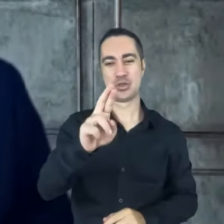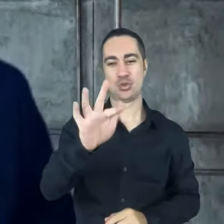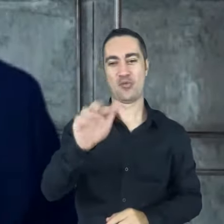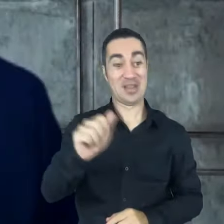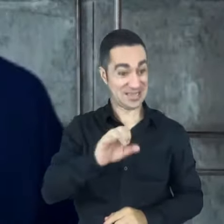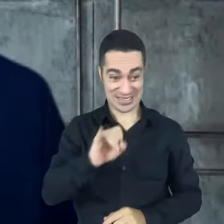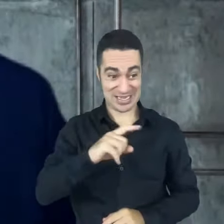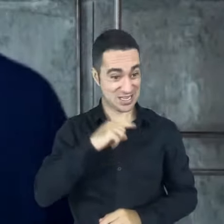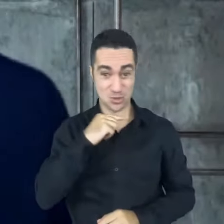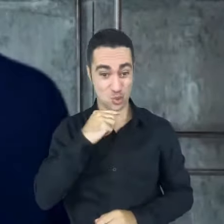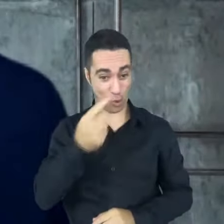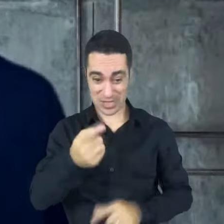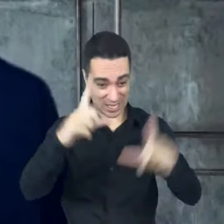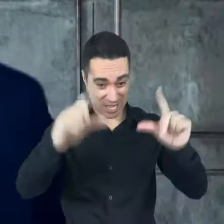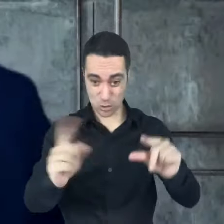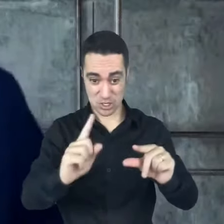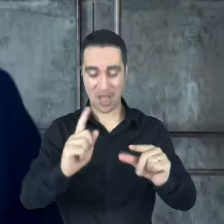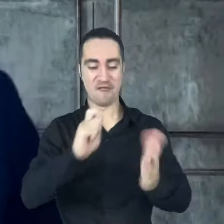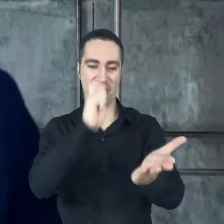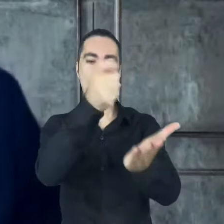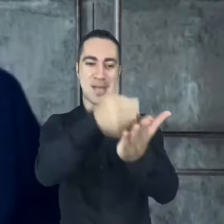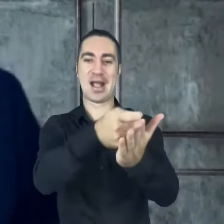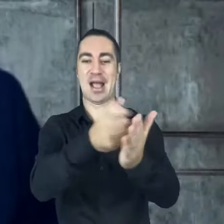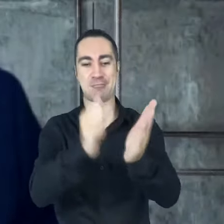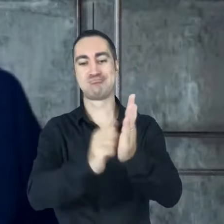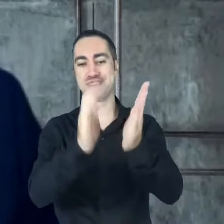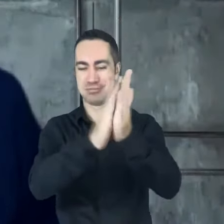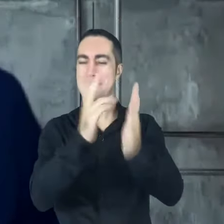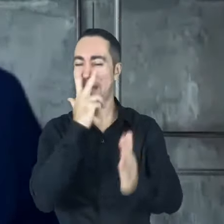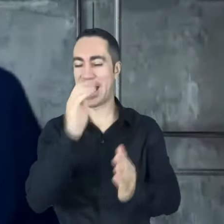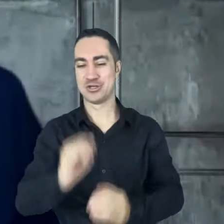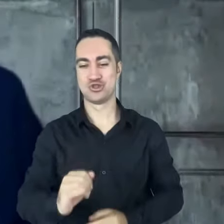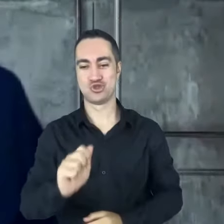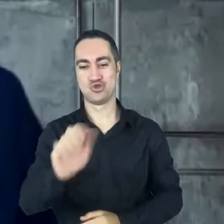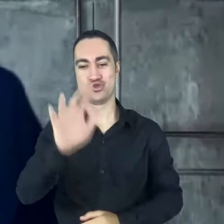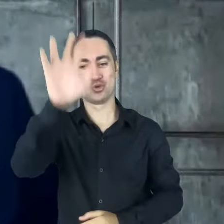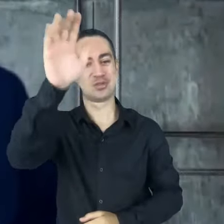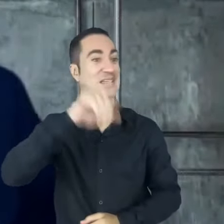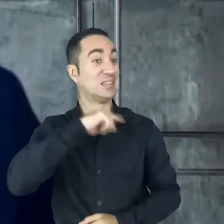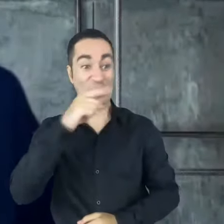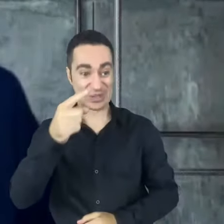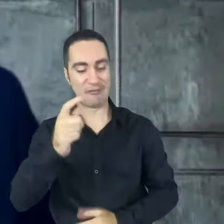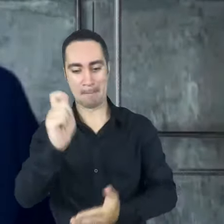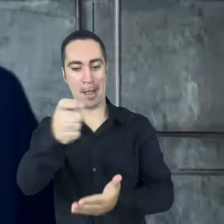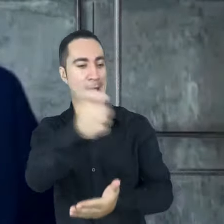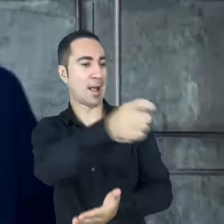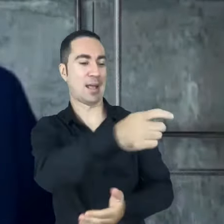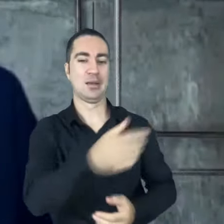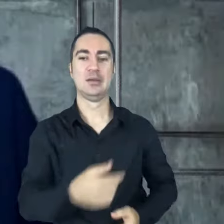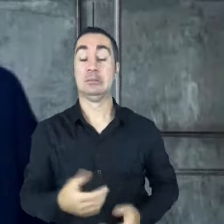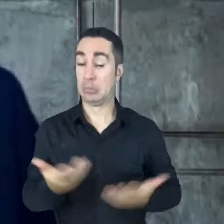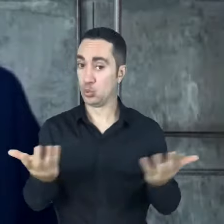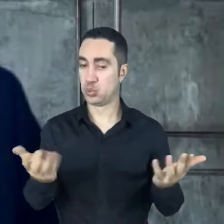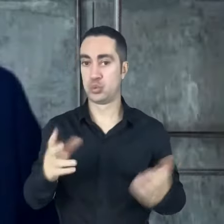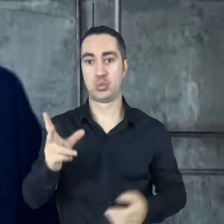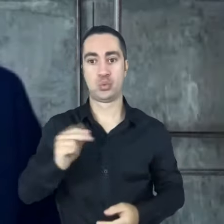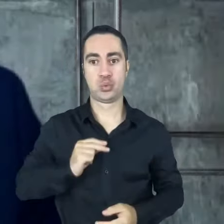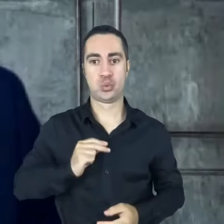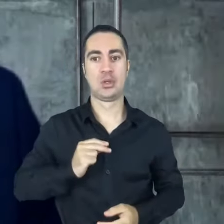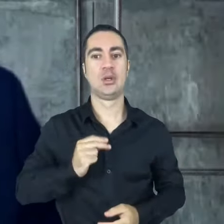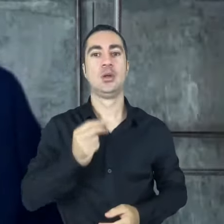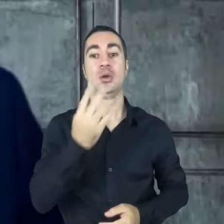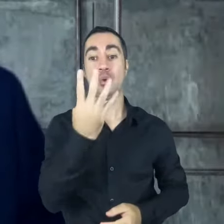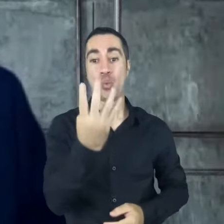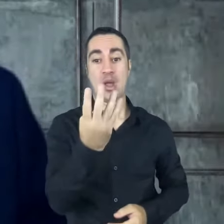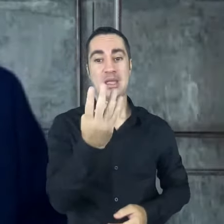premium por conta do não atingimento da meta. Então, 46%, por exemplo,